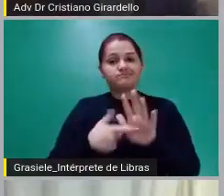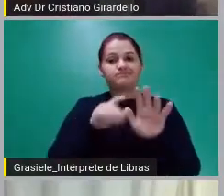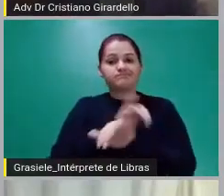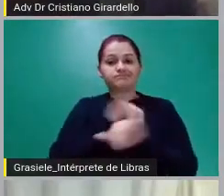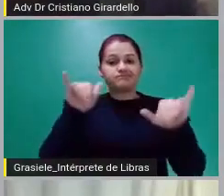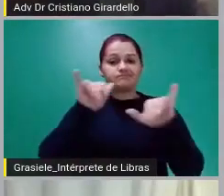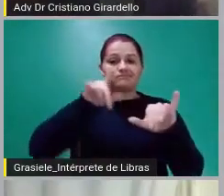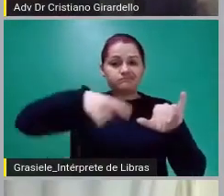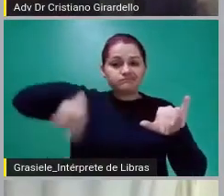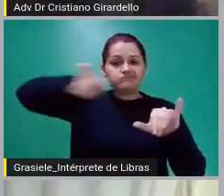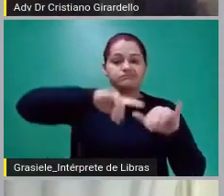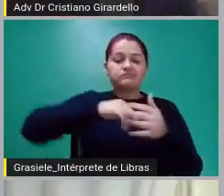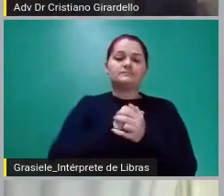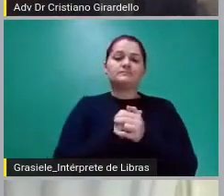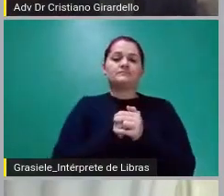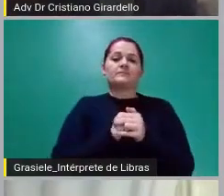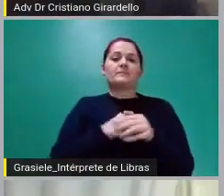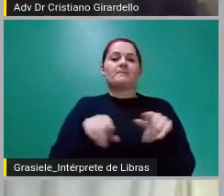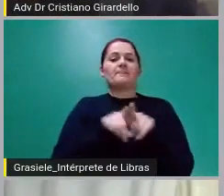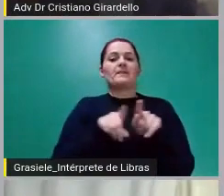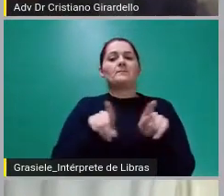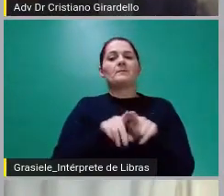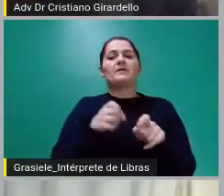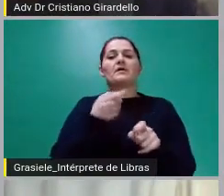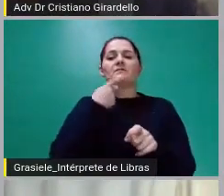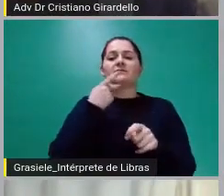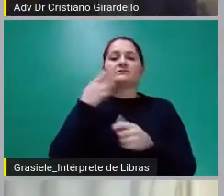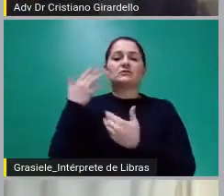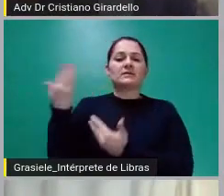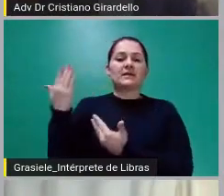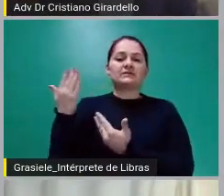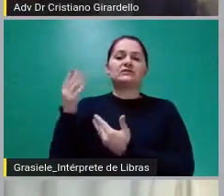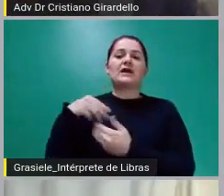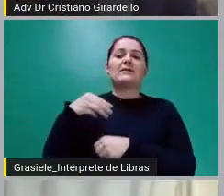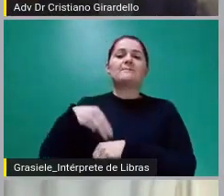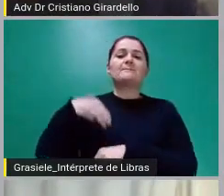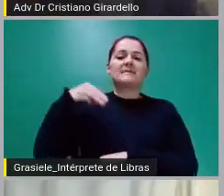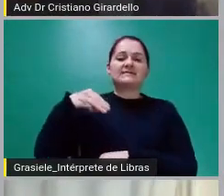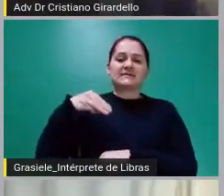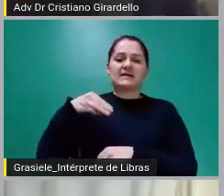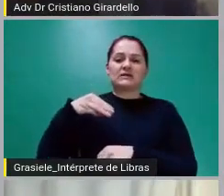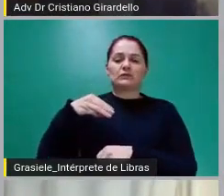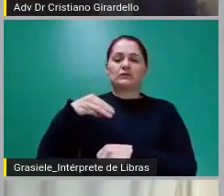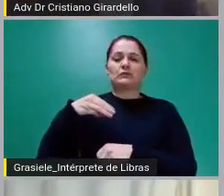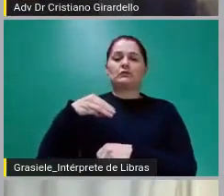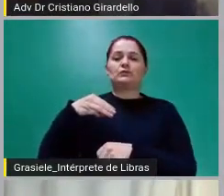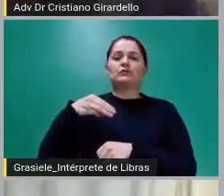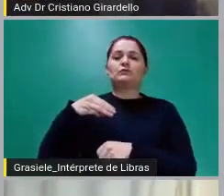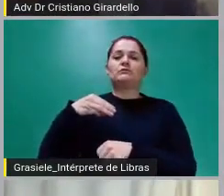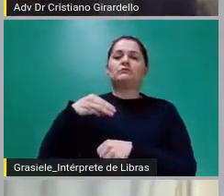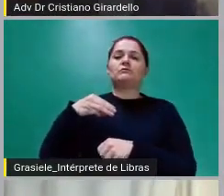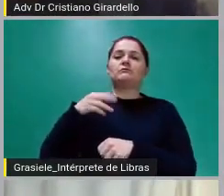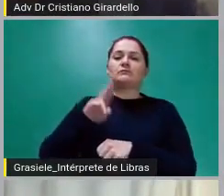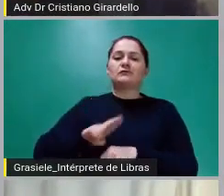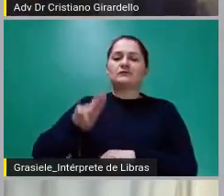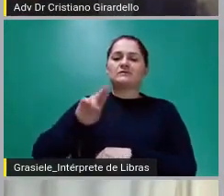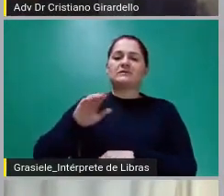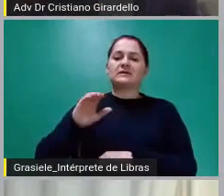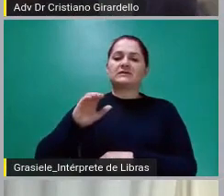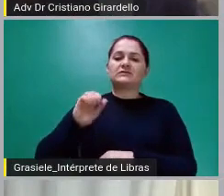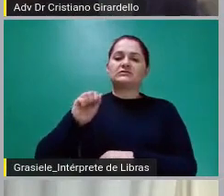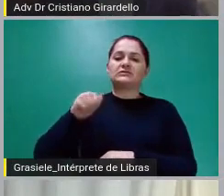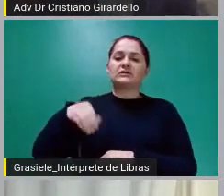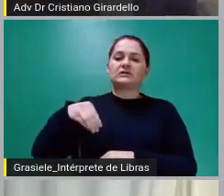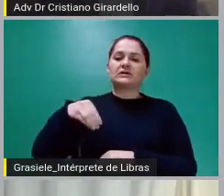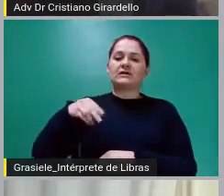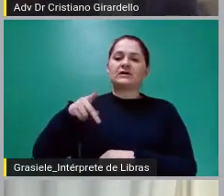é a existência do mestrado em Campina Grande, aonde eu fui fazer, aonde Paulo Nakatani fez, aonde Orlando Rosá fez, porque